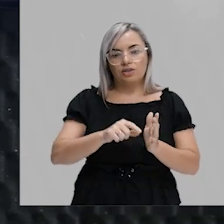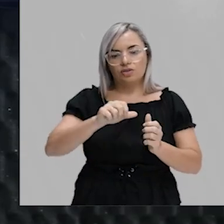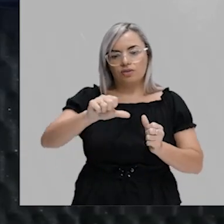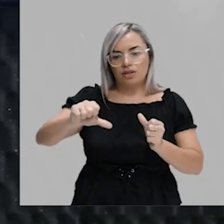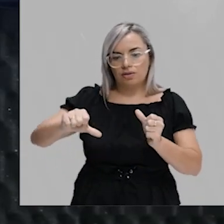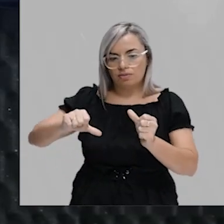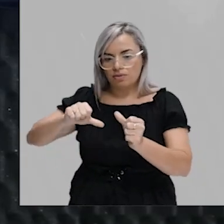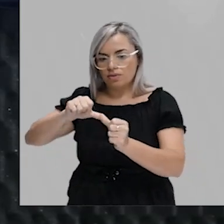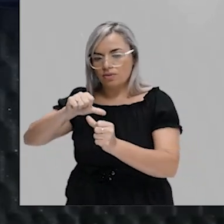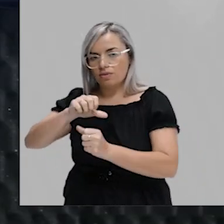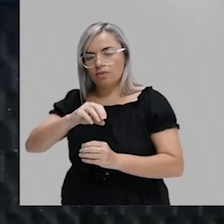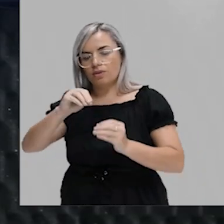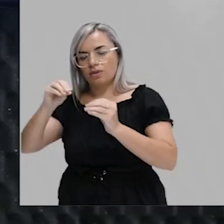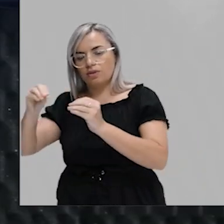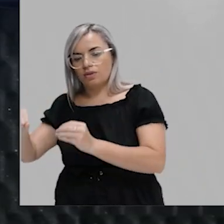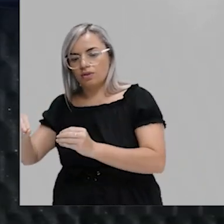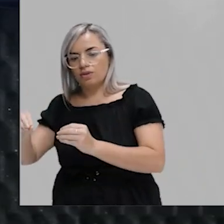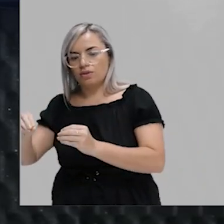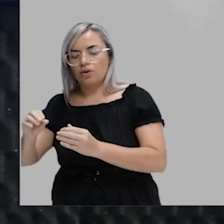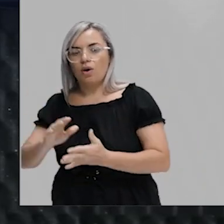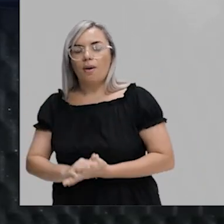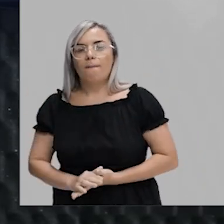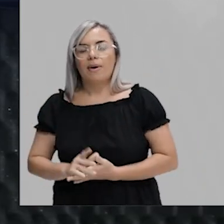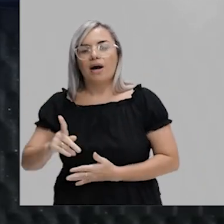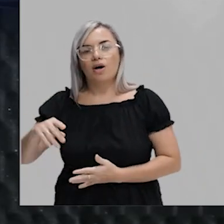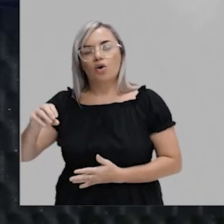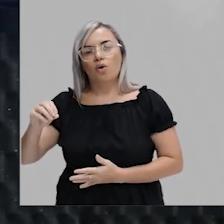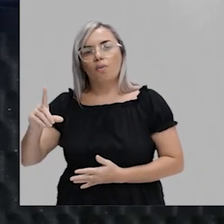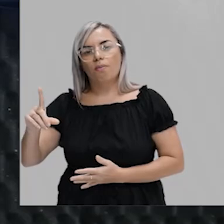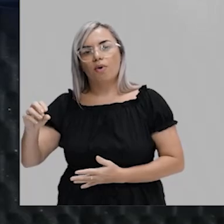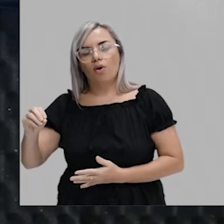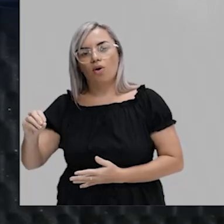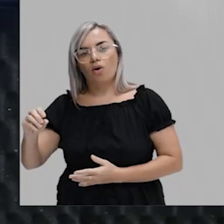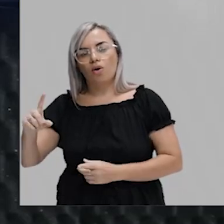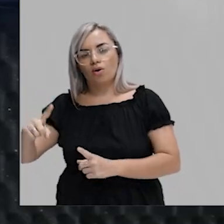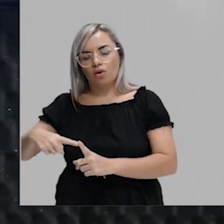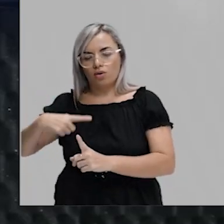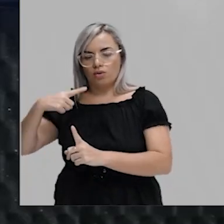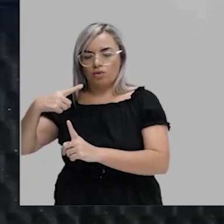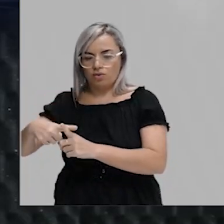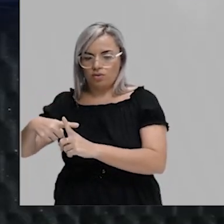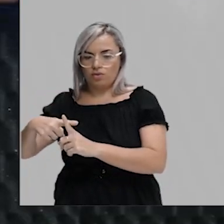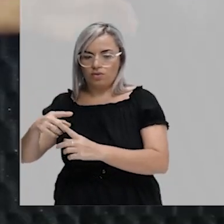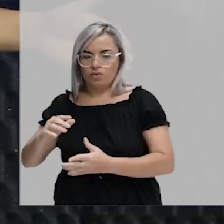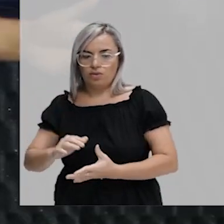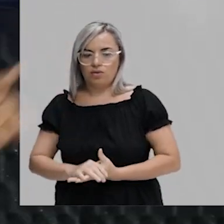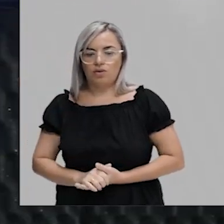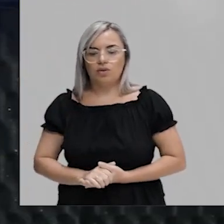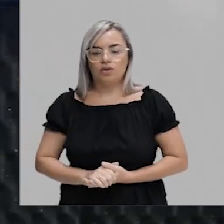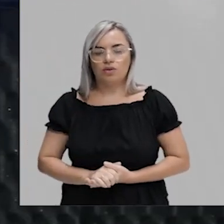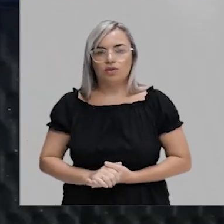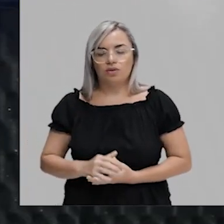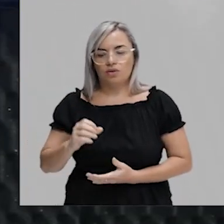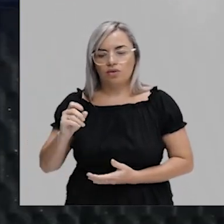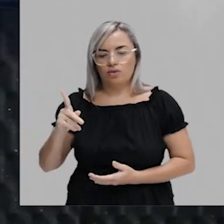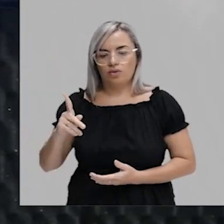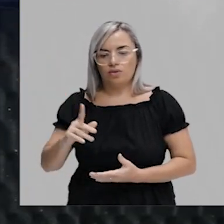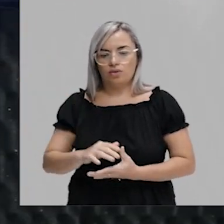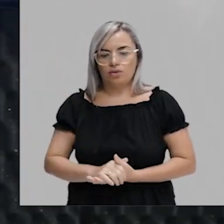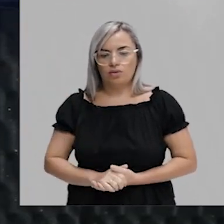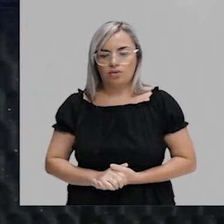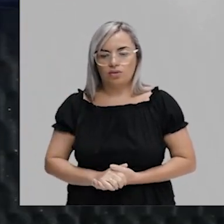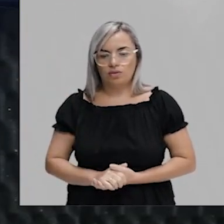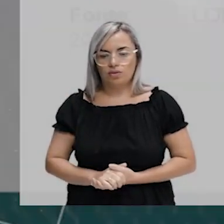carga elétrica negativa. Então, se ela é negativa, quando eu ligar esse aparelho aqui, ela vai migrar para o lado positivo, tá?